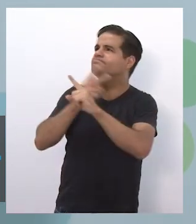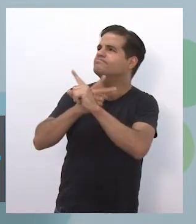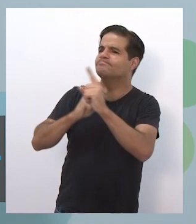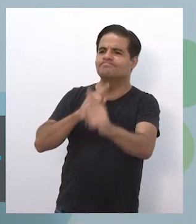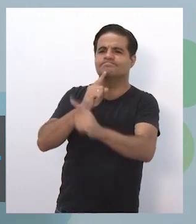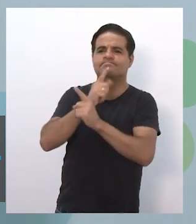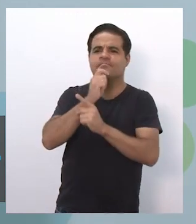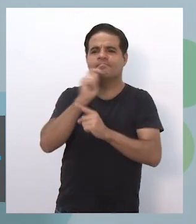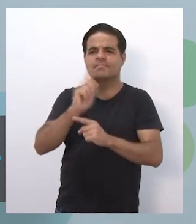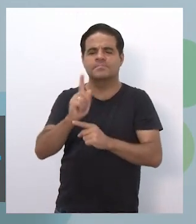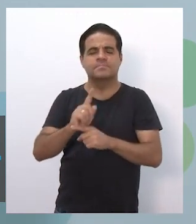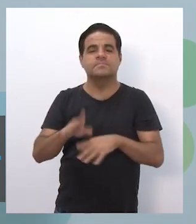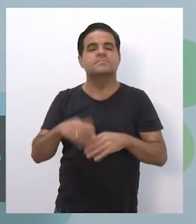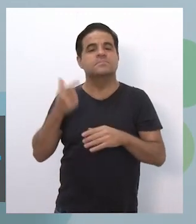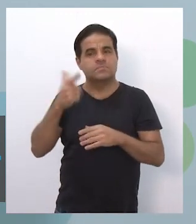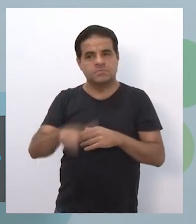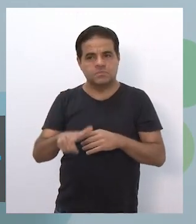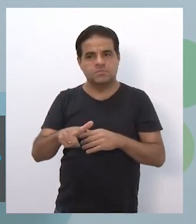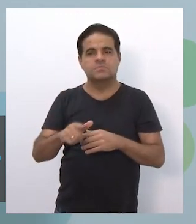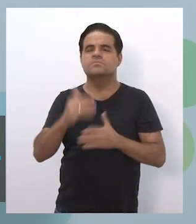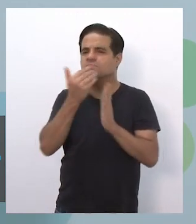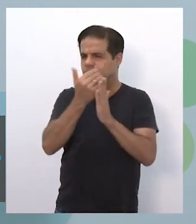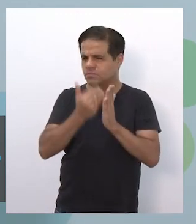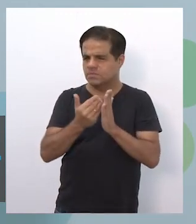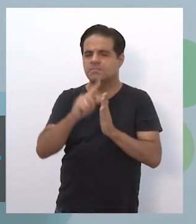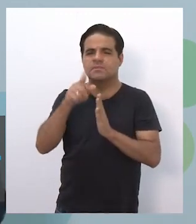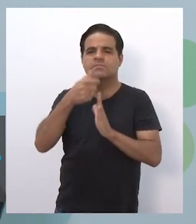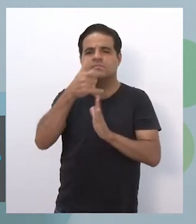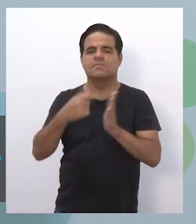que daí ficaria para um próximo programa, né?